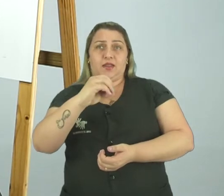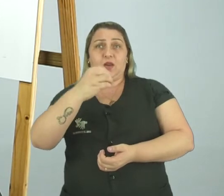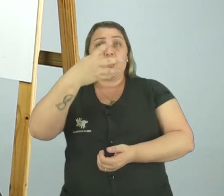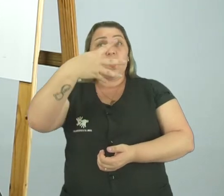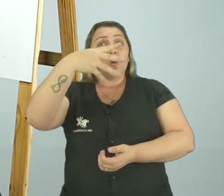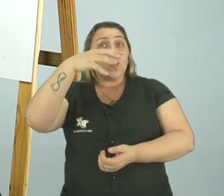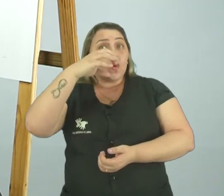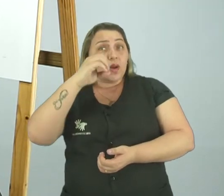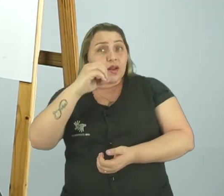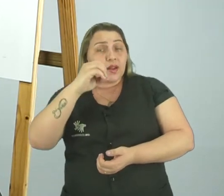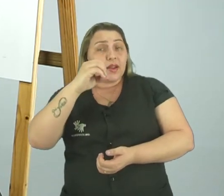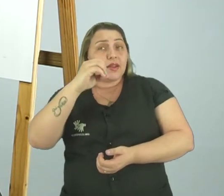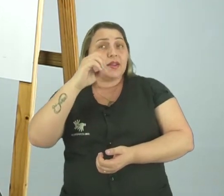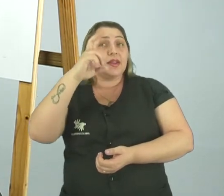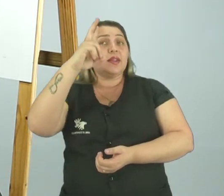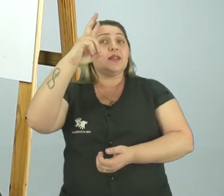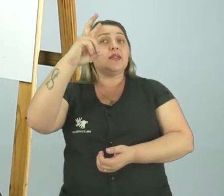30,